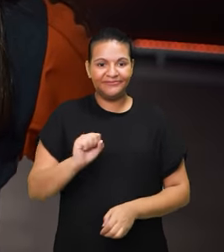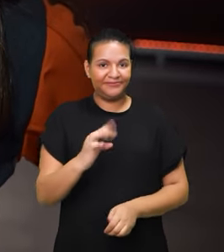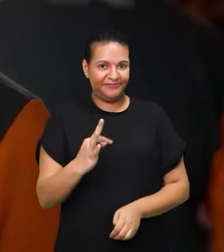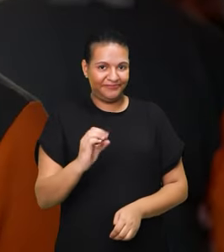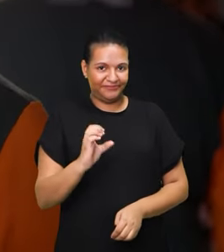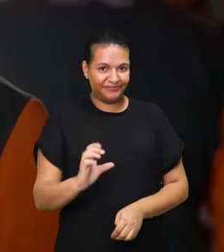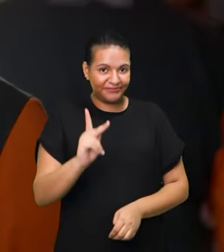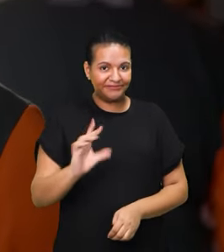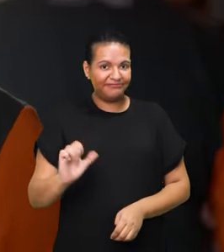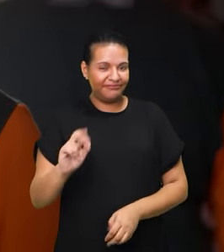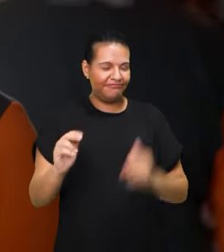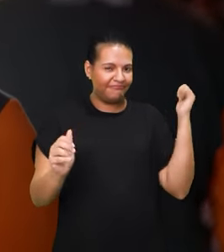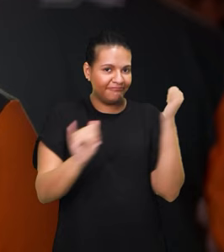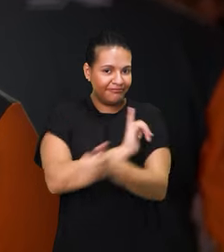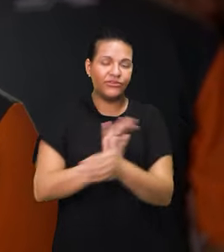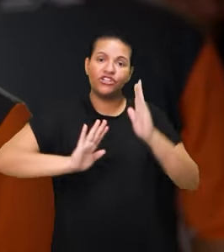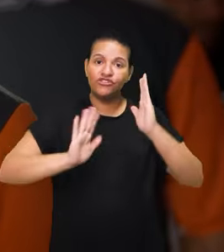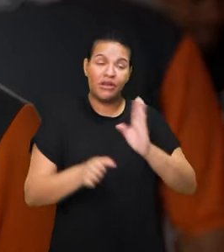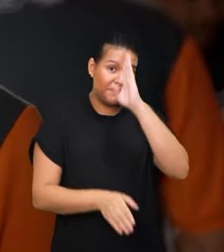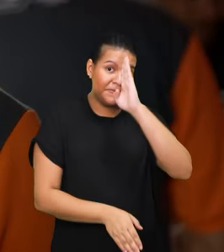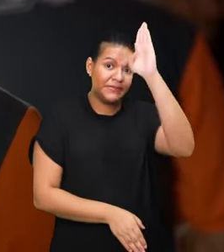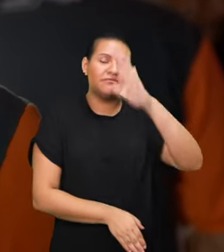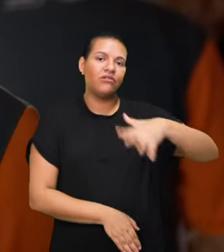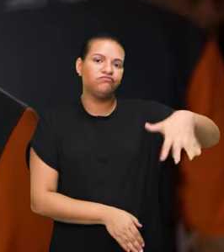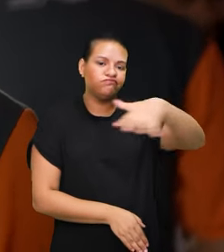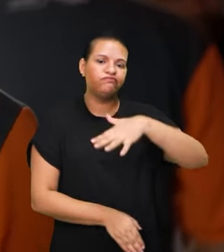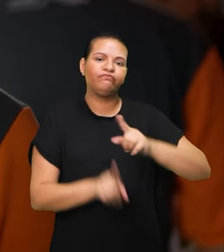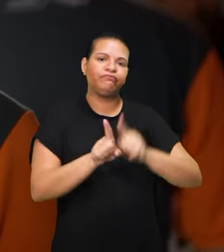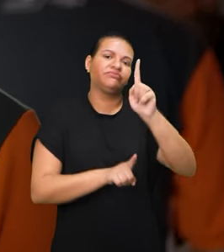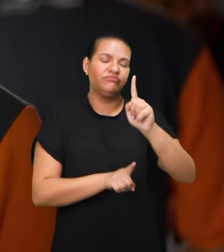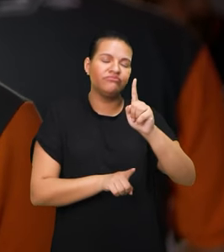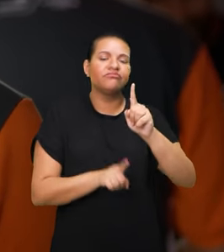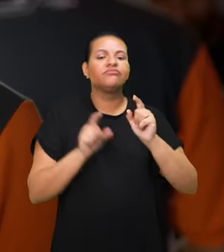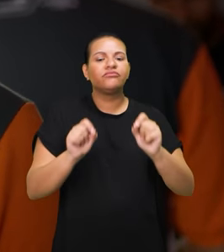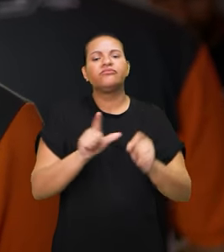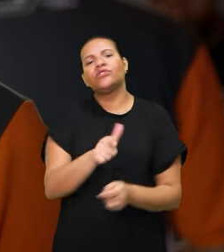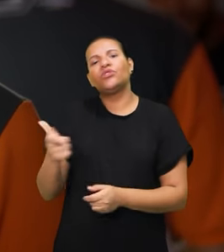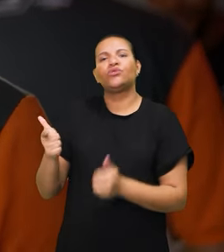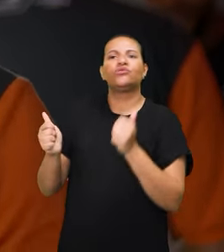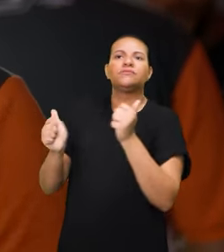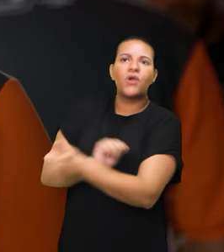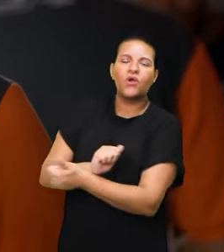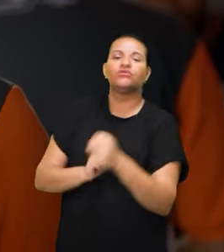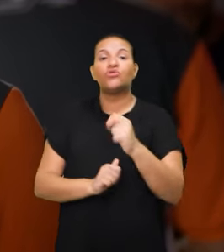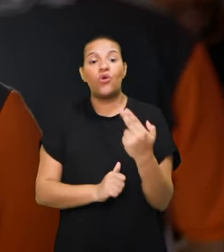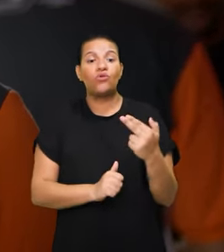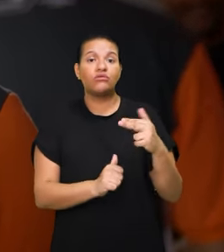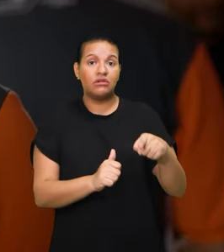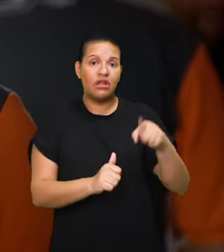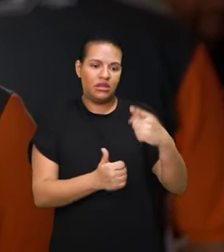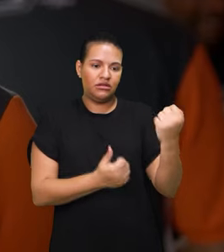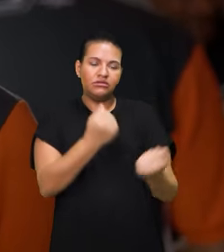projeto o nível que a tocar tem alcançado no Brasil né como principal categoria ele tem se você tiver uma visão